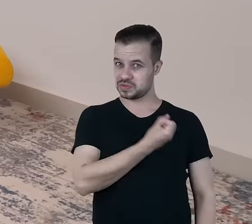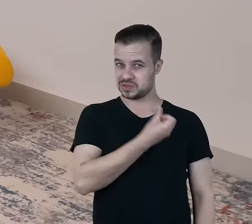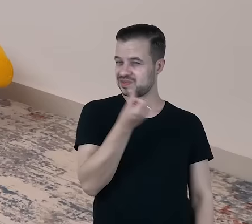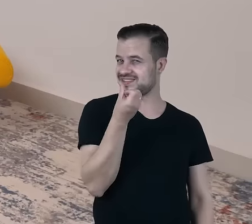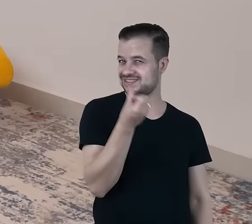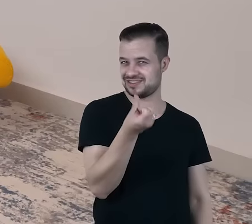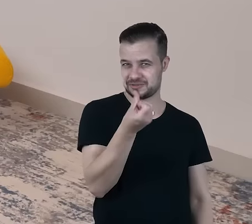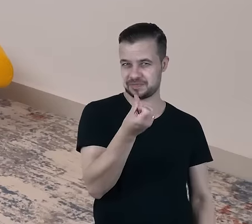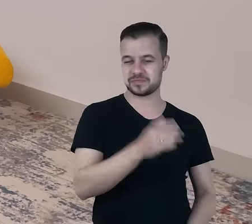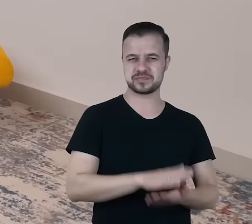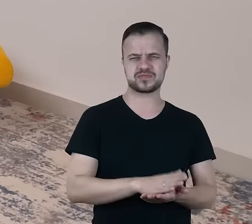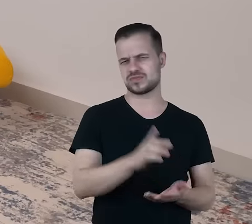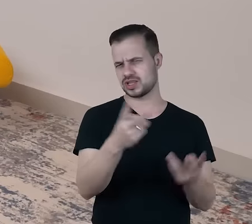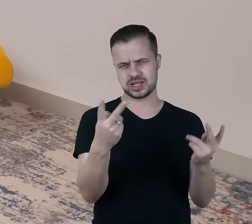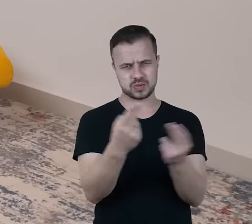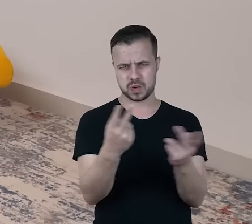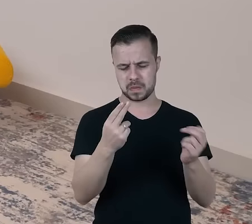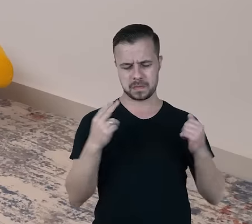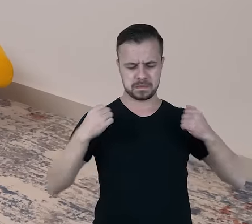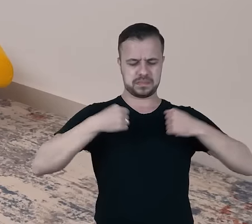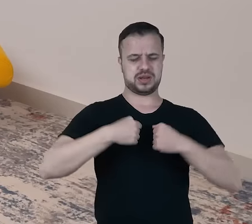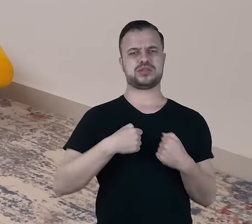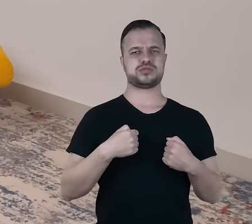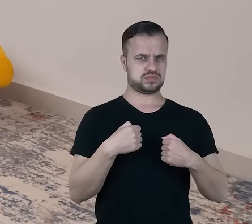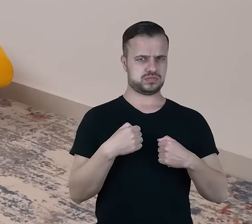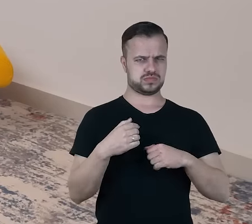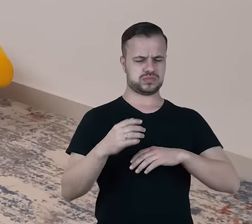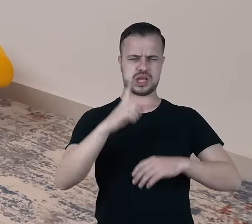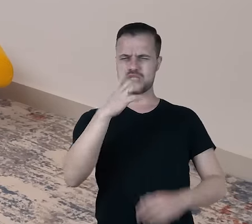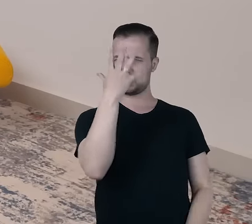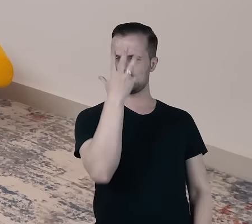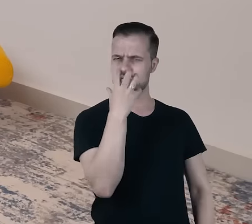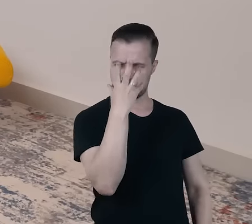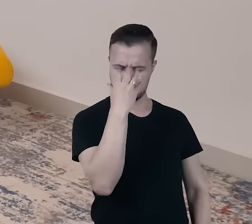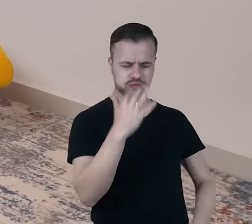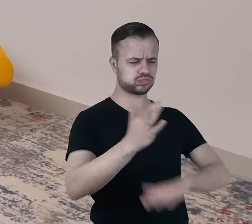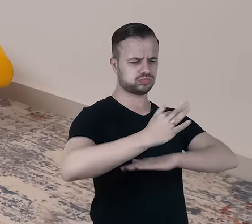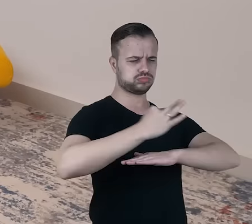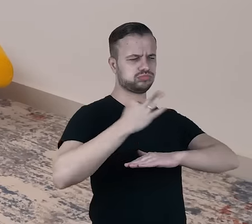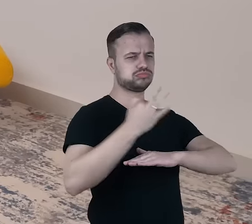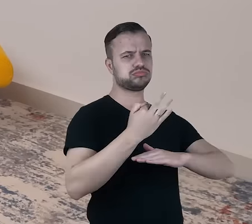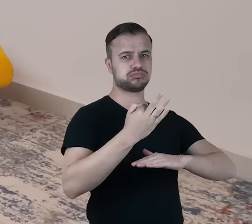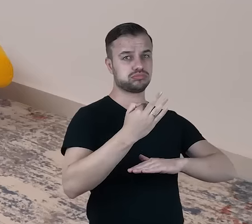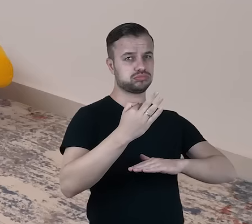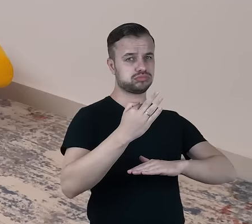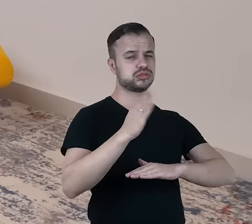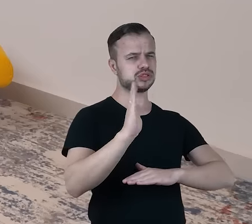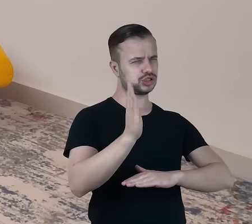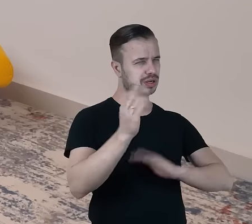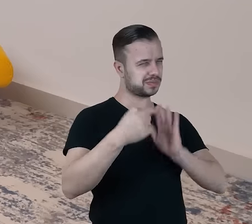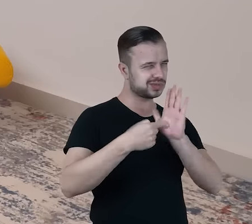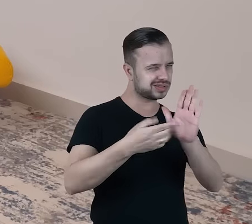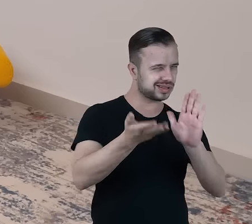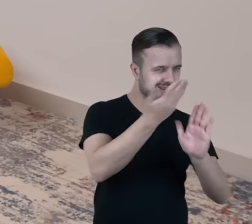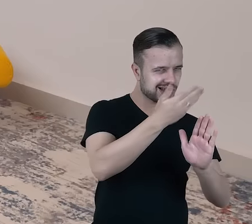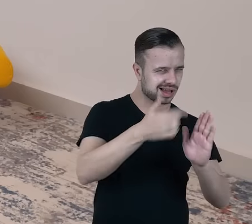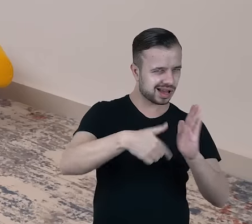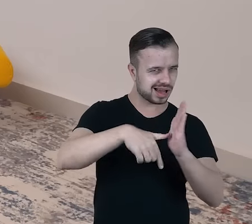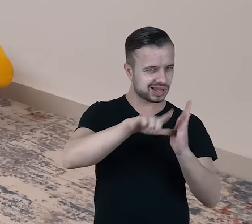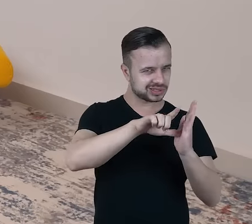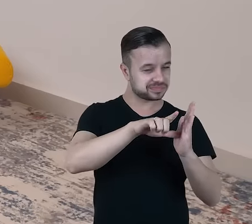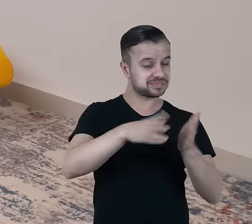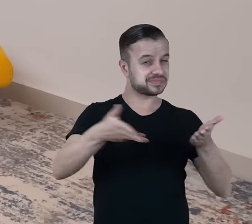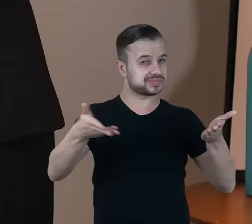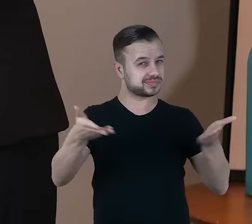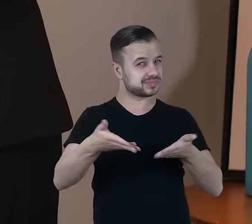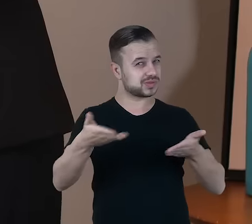Truque 6. A mesma coisa acontece com o blazer. Ele é uma peça mais séria e formal. Antes já mostrei uma maneira diferente